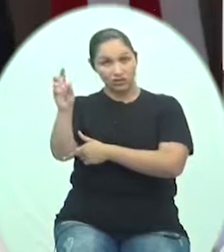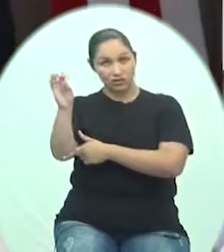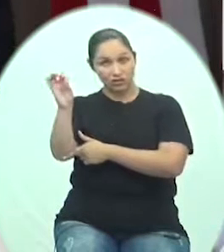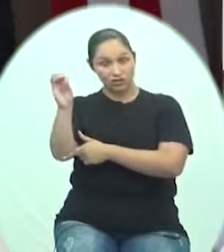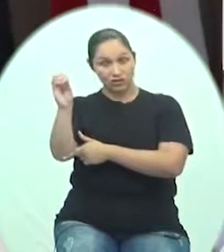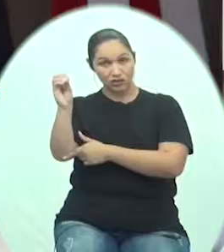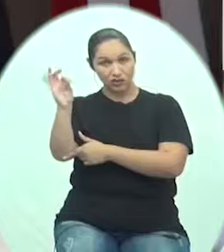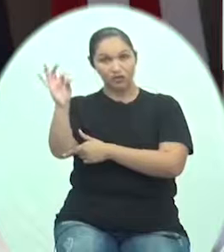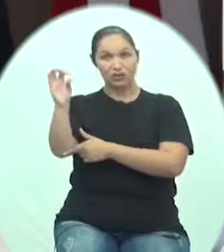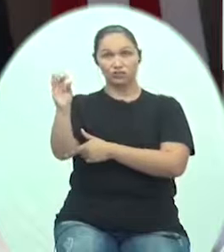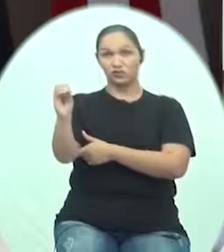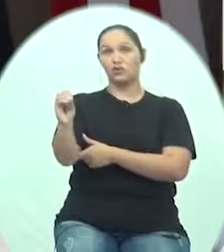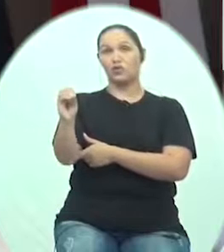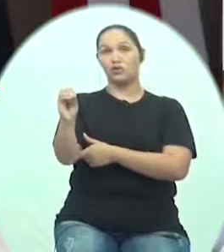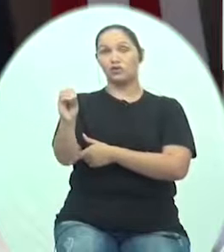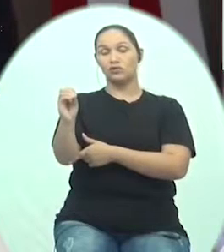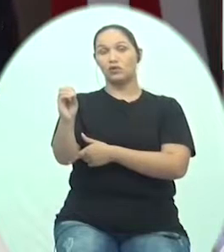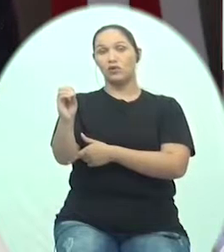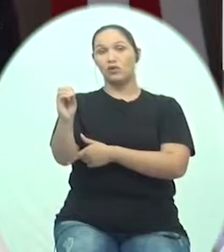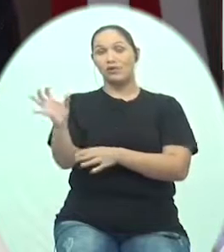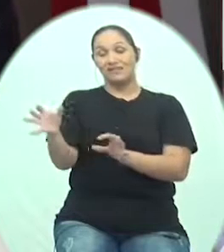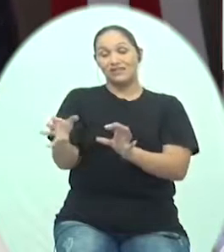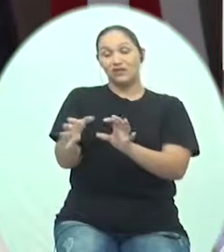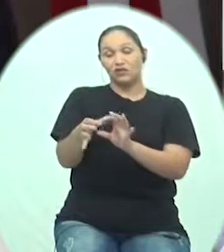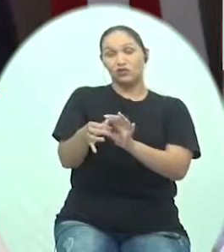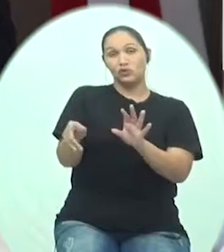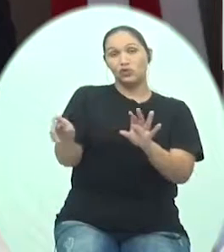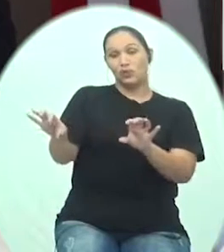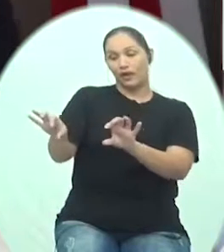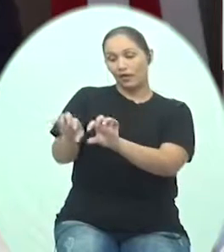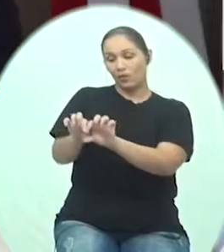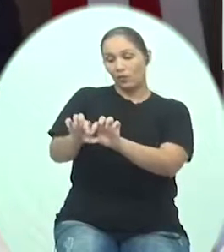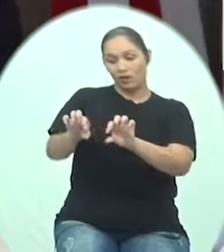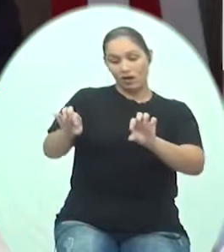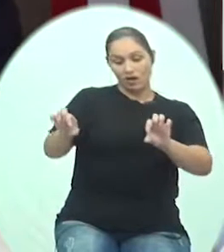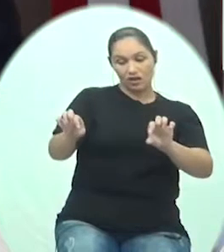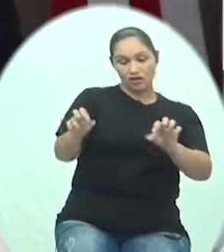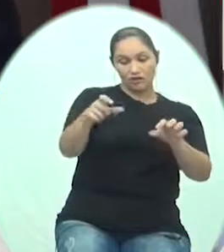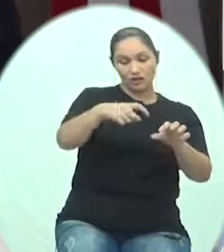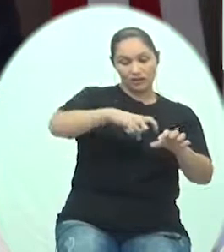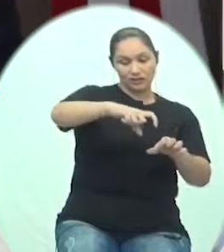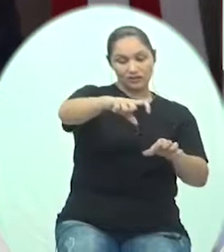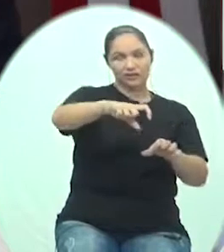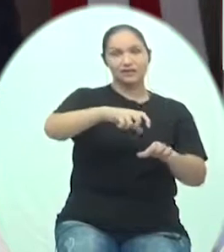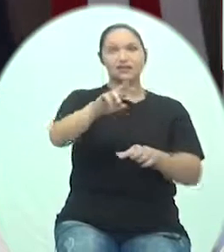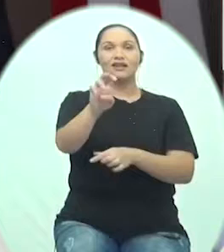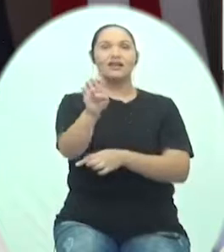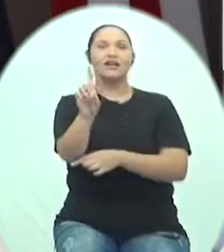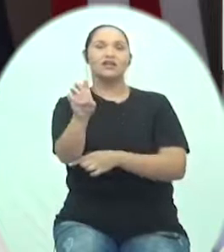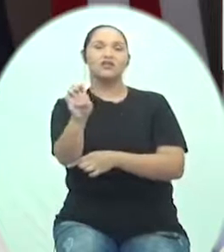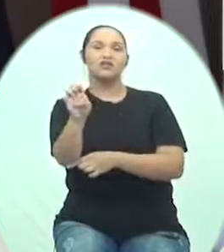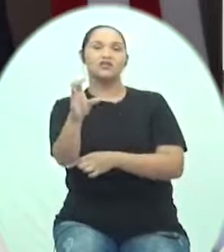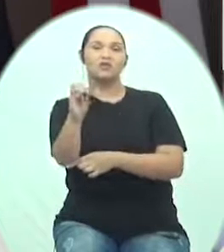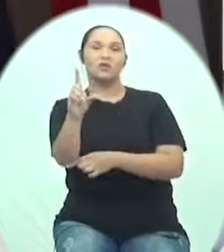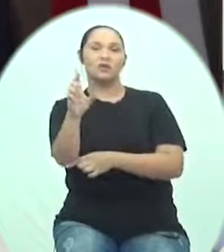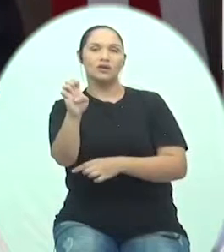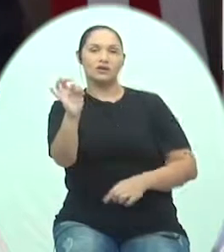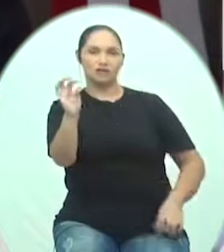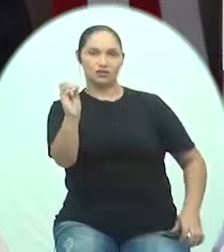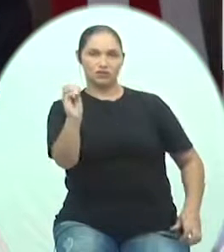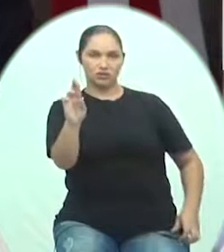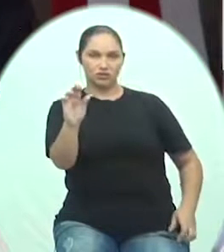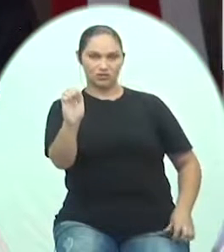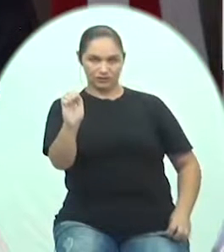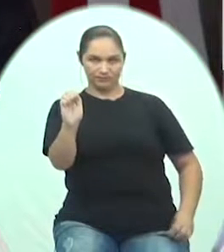prédio e na rede coletora e não jogue mais esgoto para dentro do Rio Criciuma um outro assunto que eu queria tratar